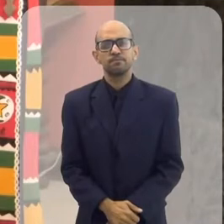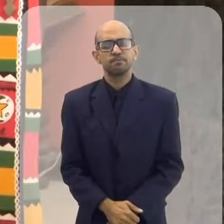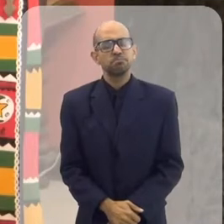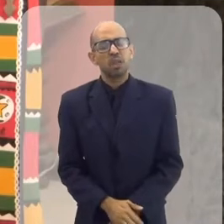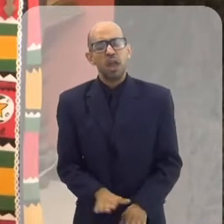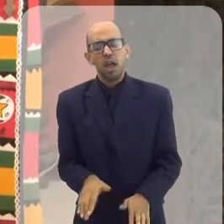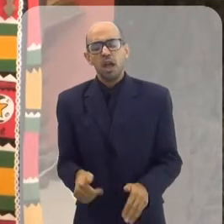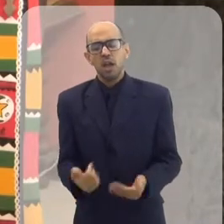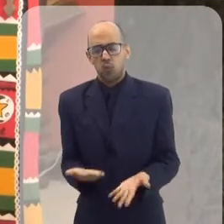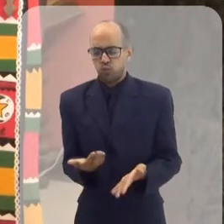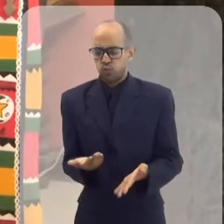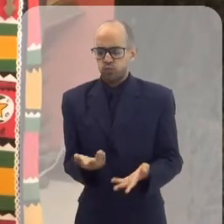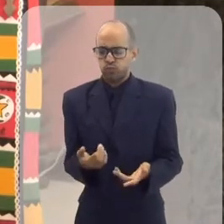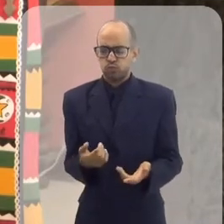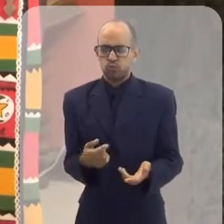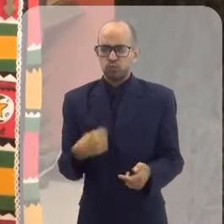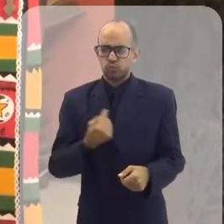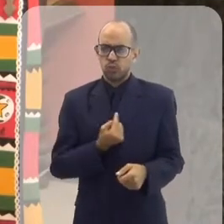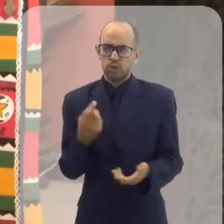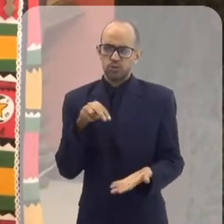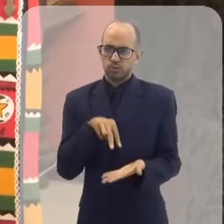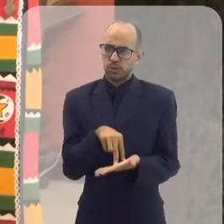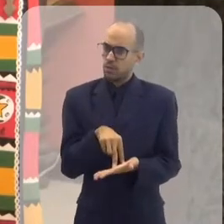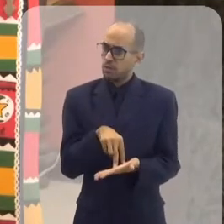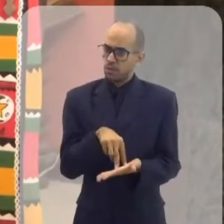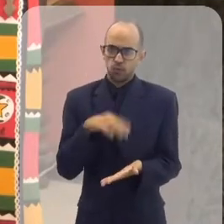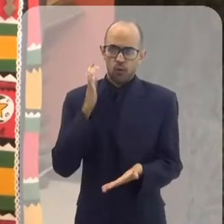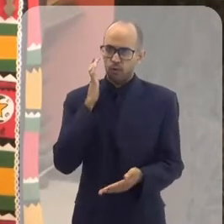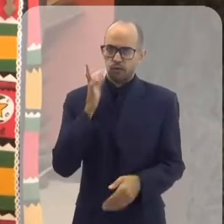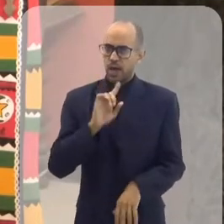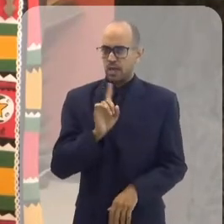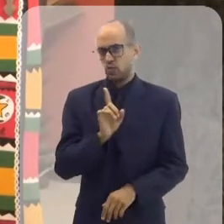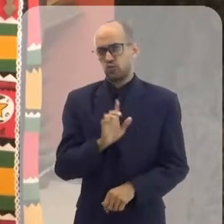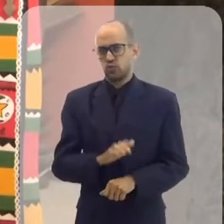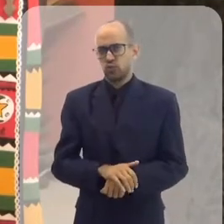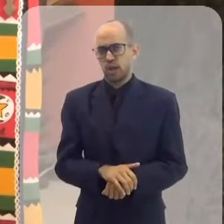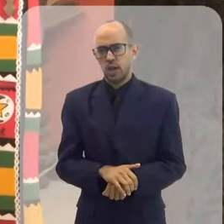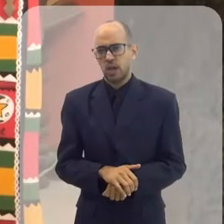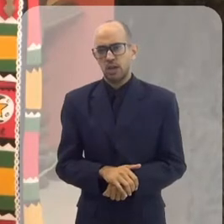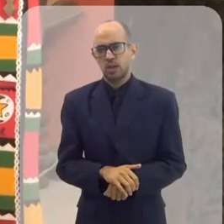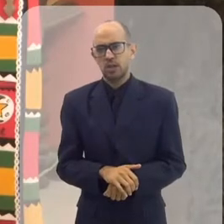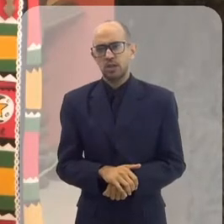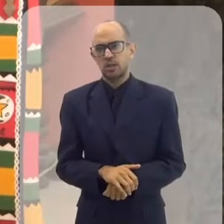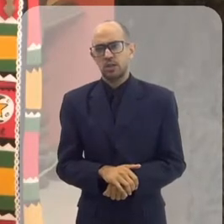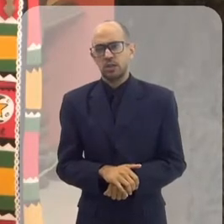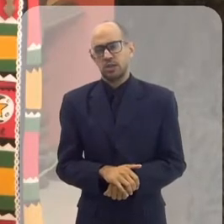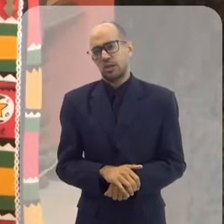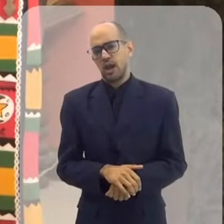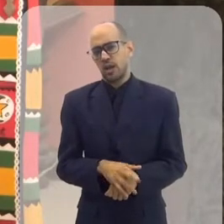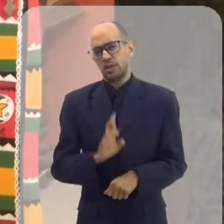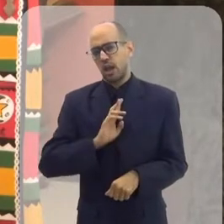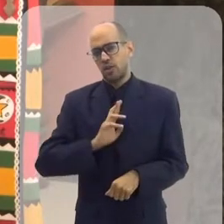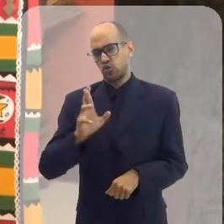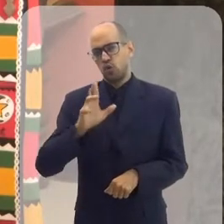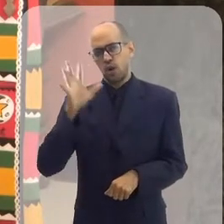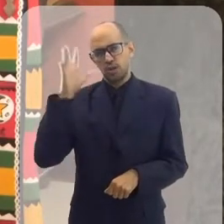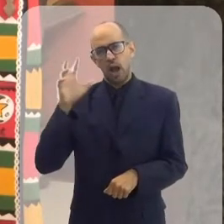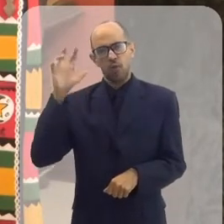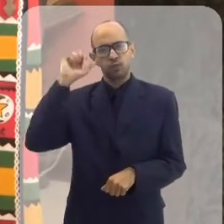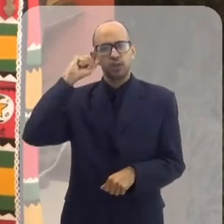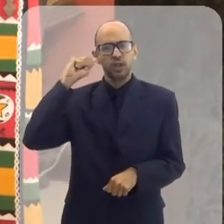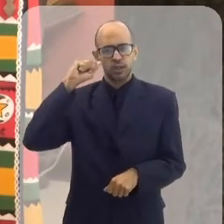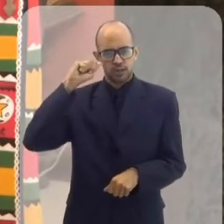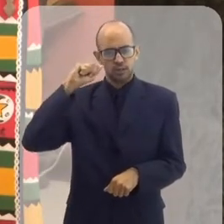Márcio nós chegamos até aqui mas não foi fácil né região de matrizes